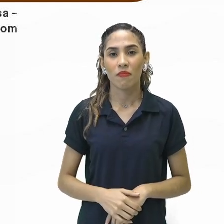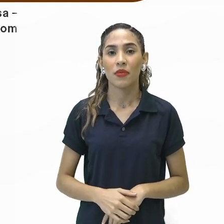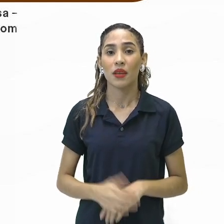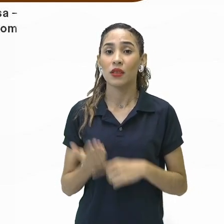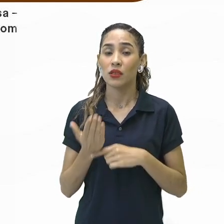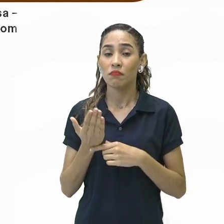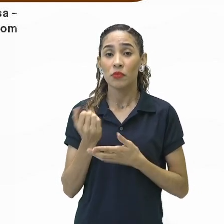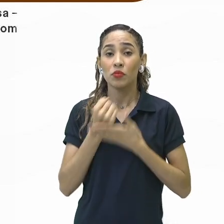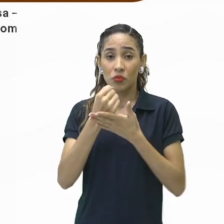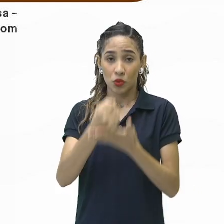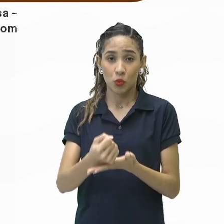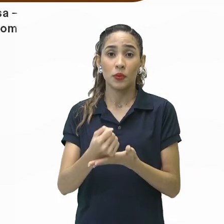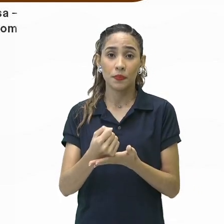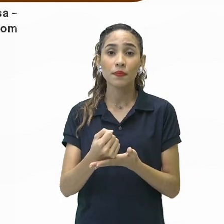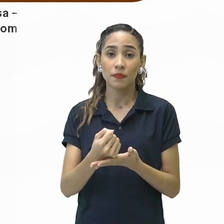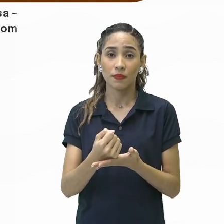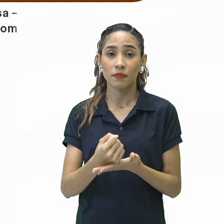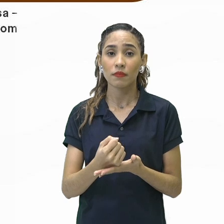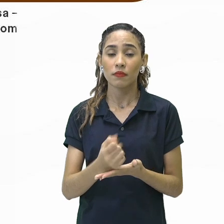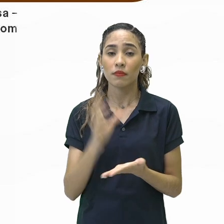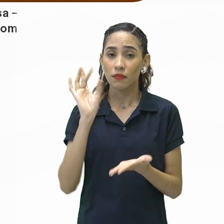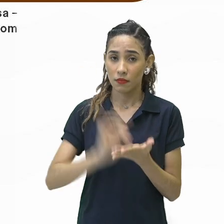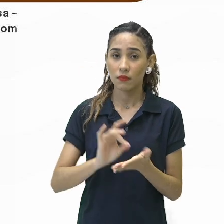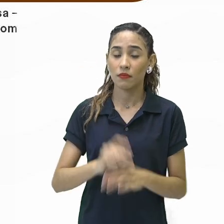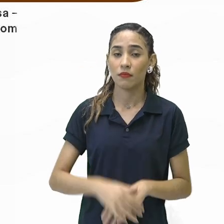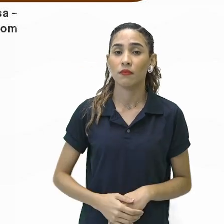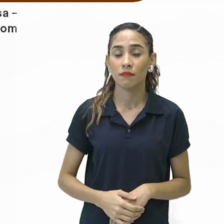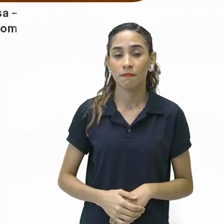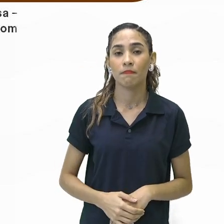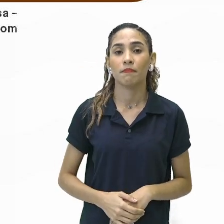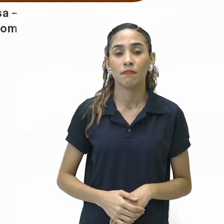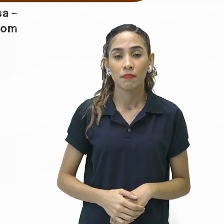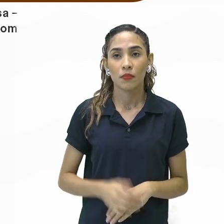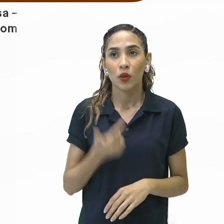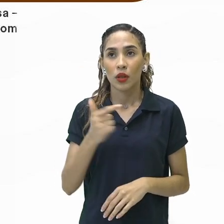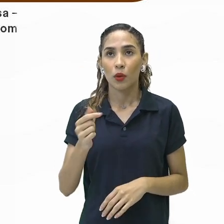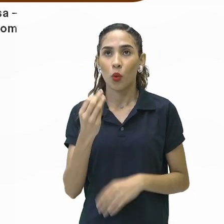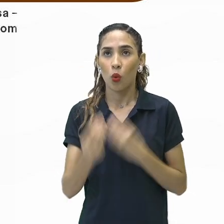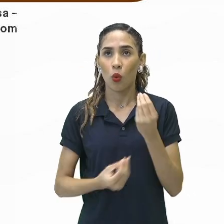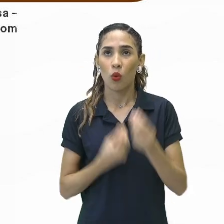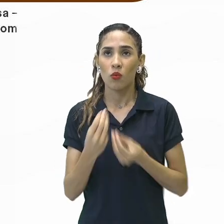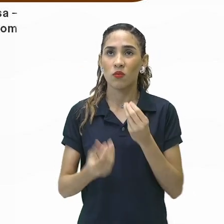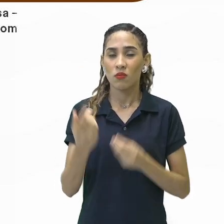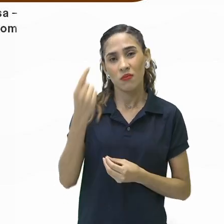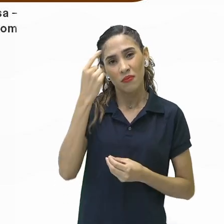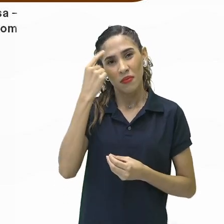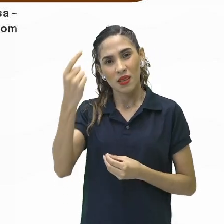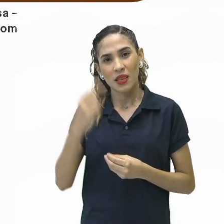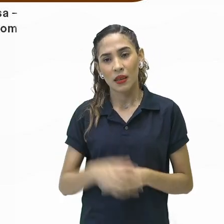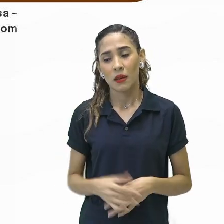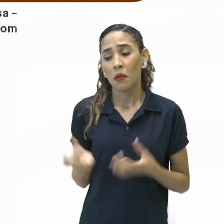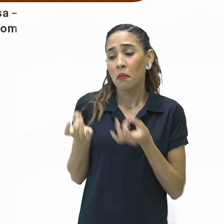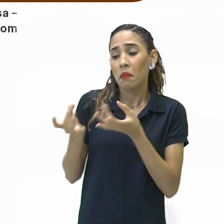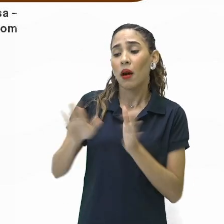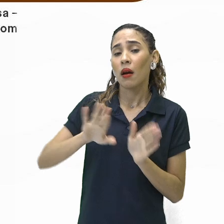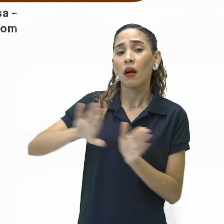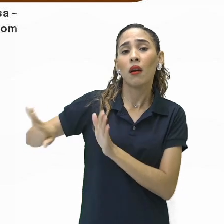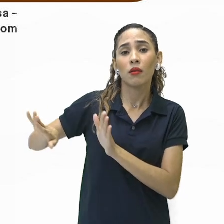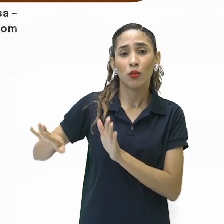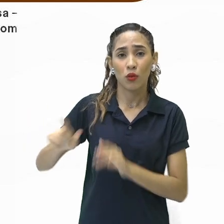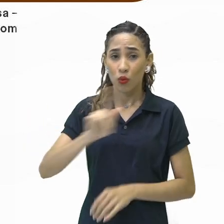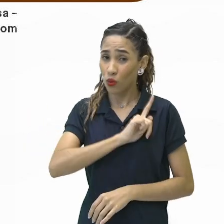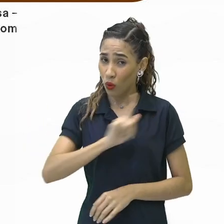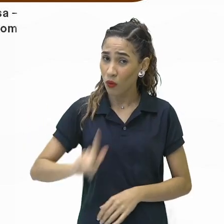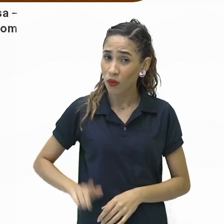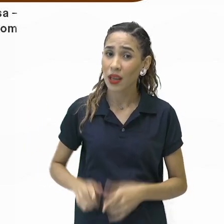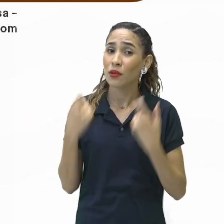auxílio, né, de ajuda. Essa é uma realidade e não tem para onde correr, não tem como pensar simplesmente em deixar as pessoas ao léu. Um governo tem que se preocupar, tanto o